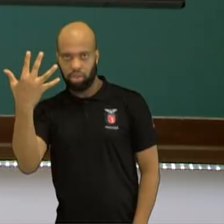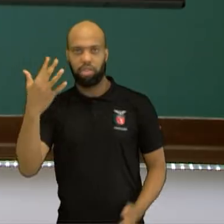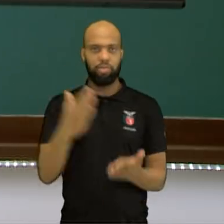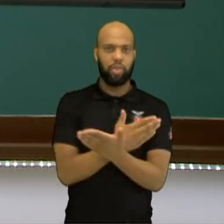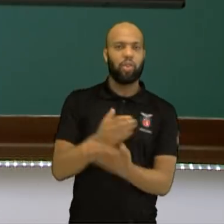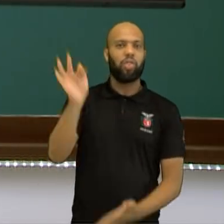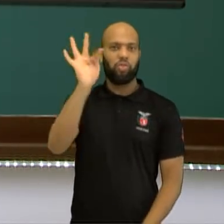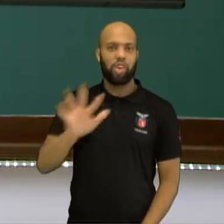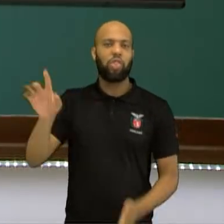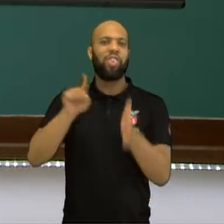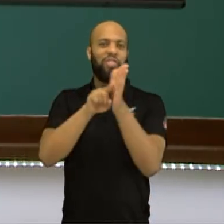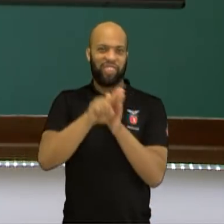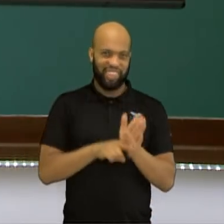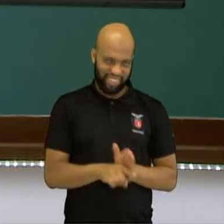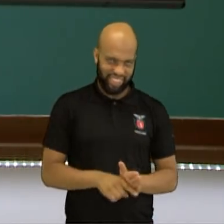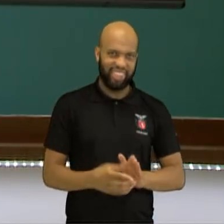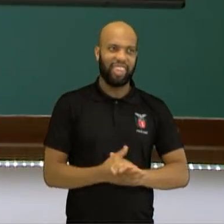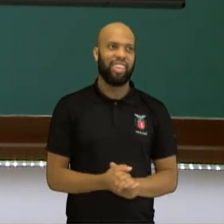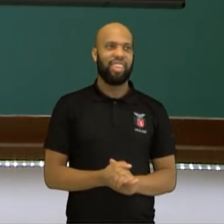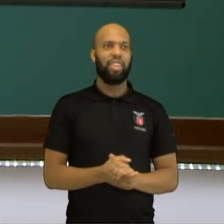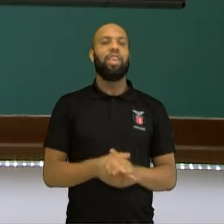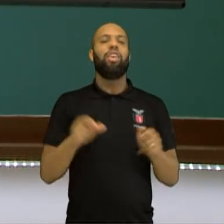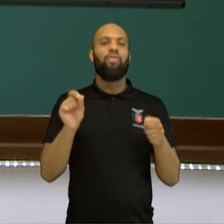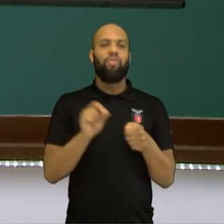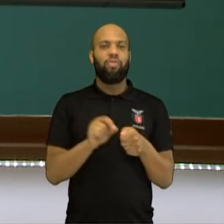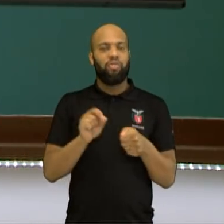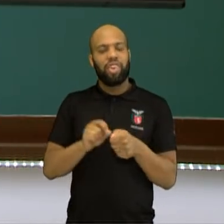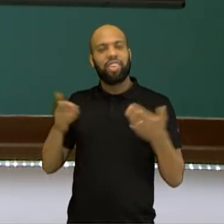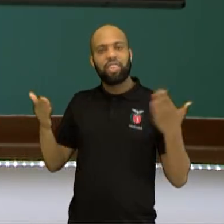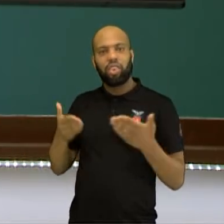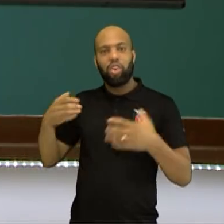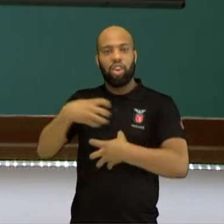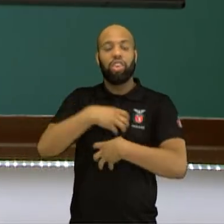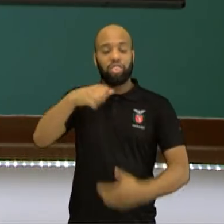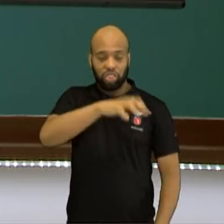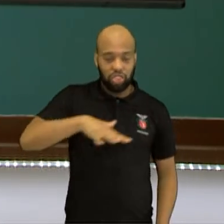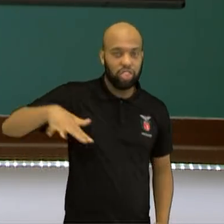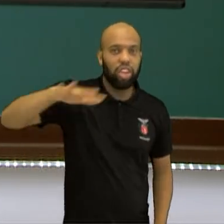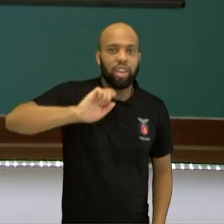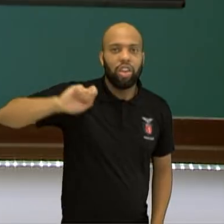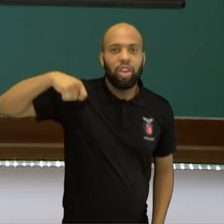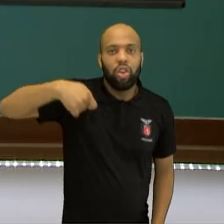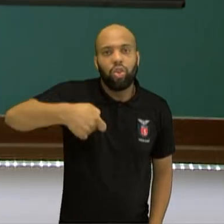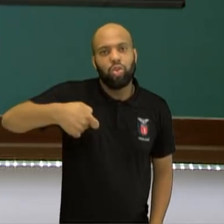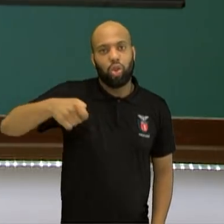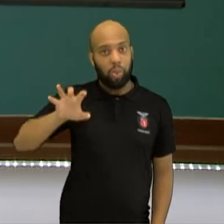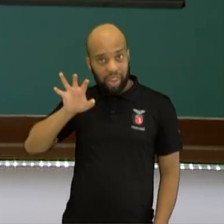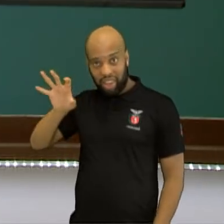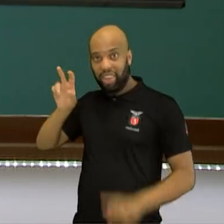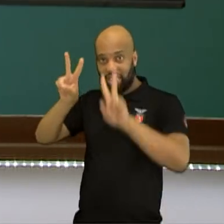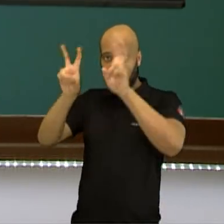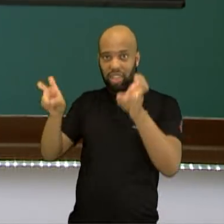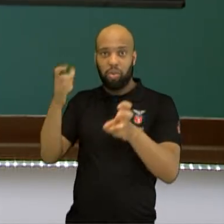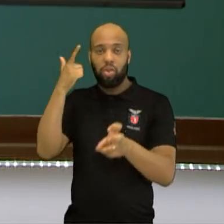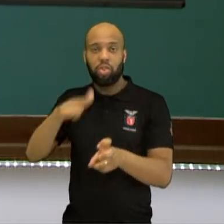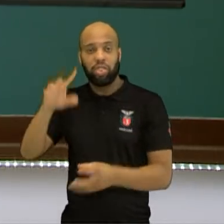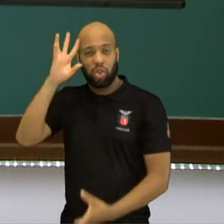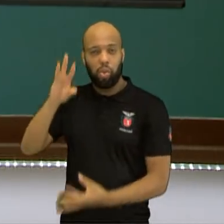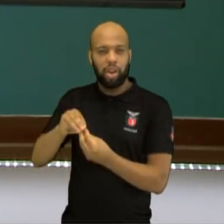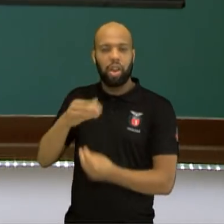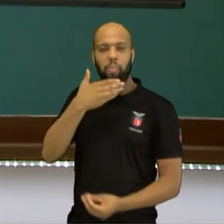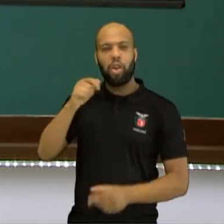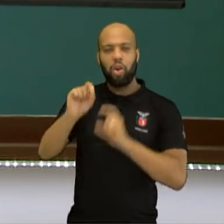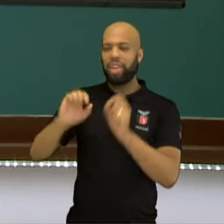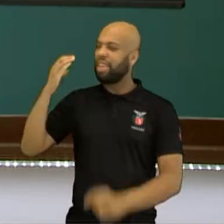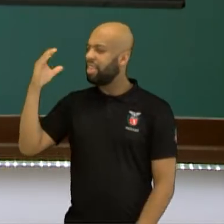fenômenos investigados, tá? Fizemos aí então um panorama geral que nos ajuda a entender melhor o que é a